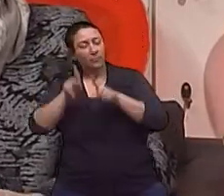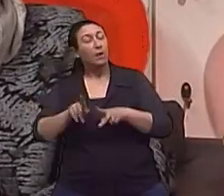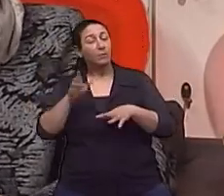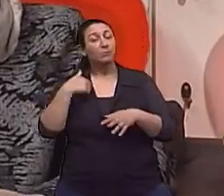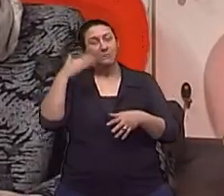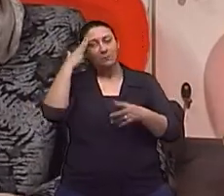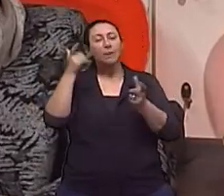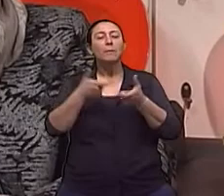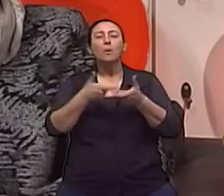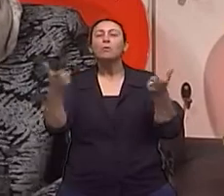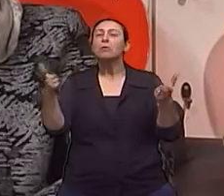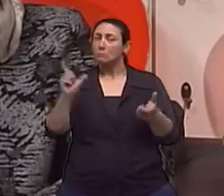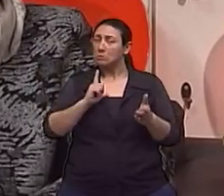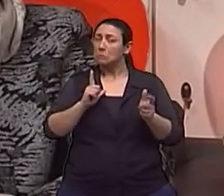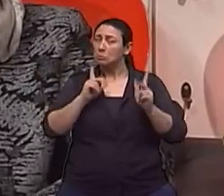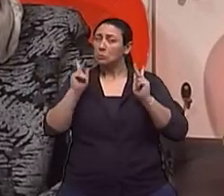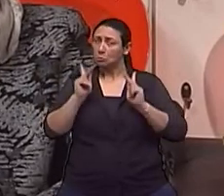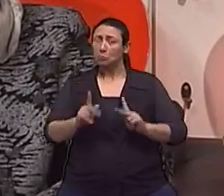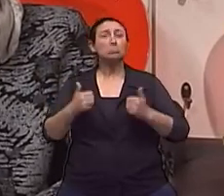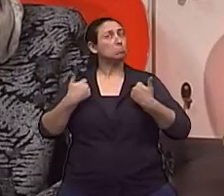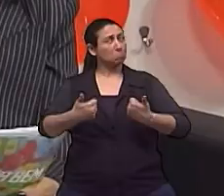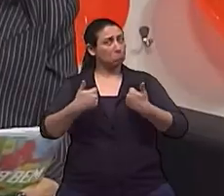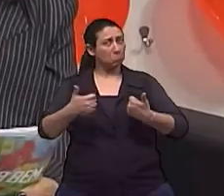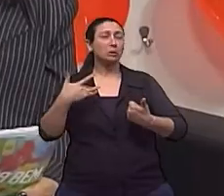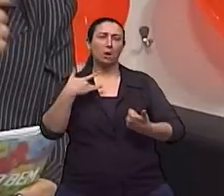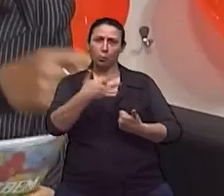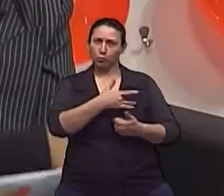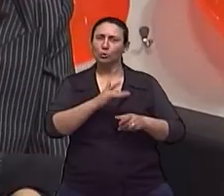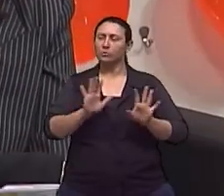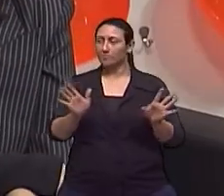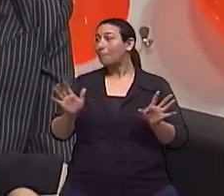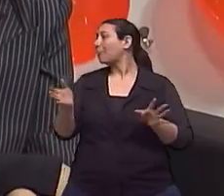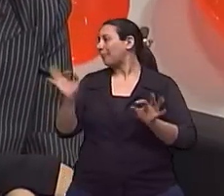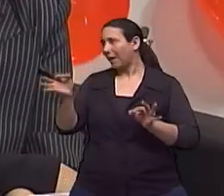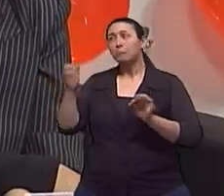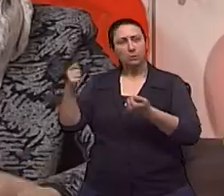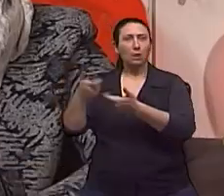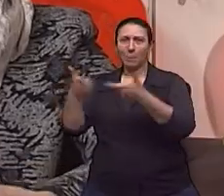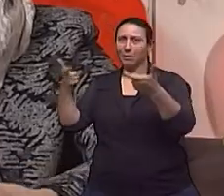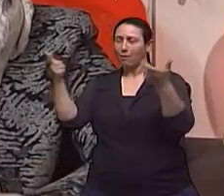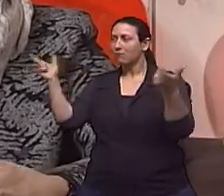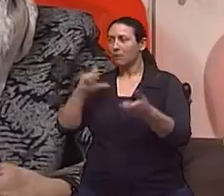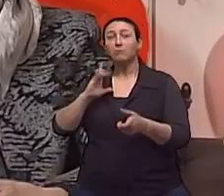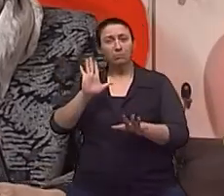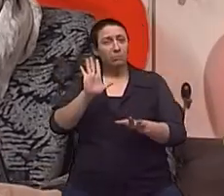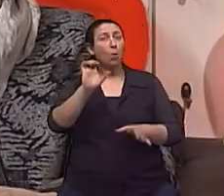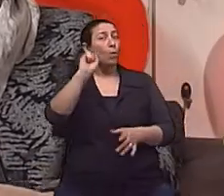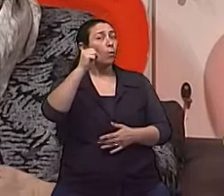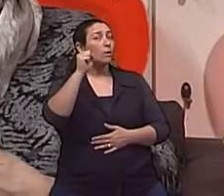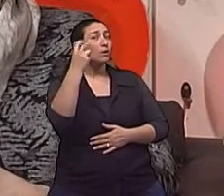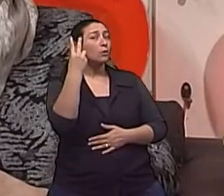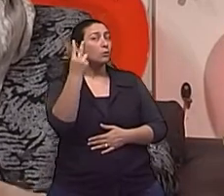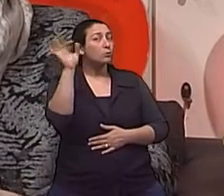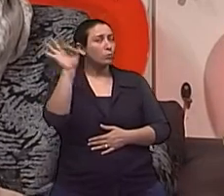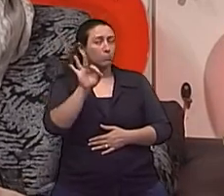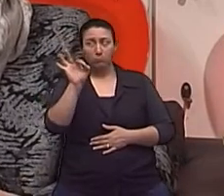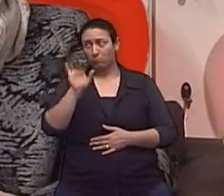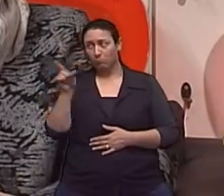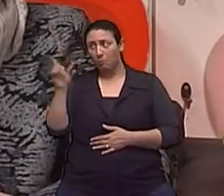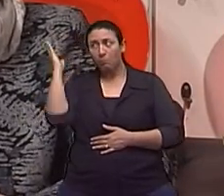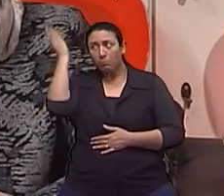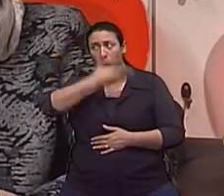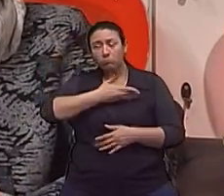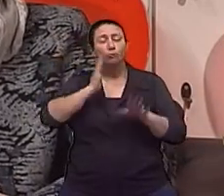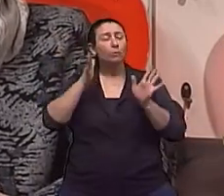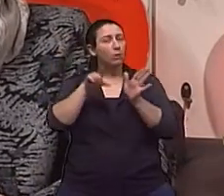a maioria que chega muito bem graças a Deus aumentar ligada mesmo oitenta e dois por cento isso é